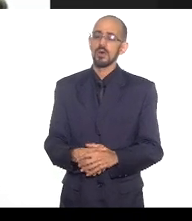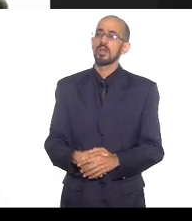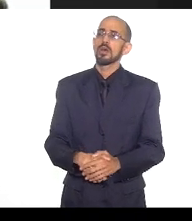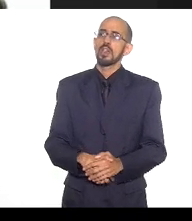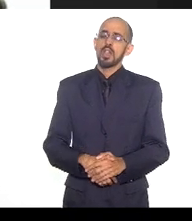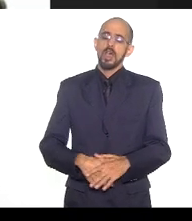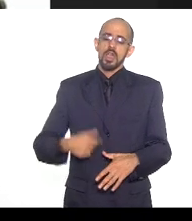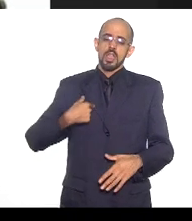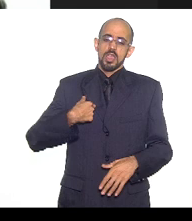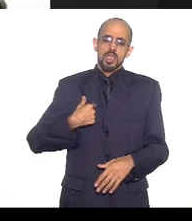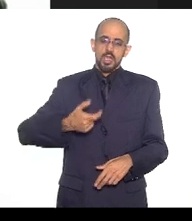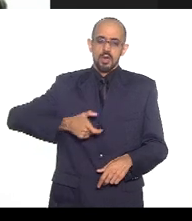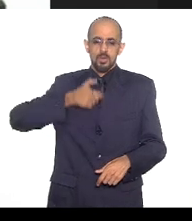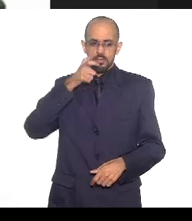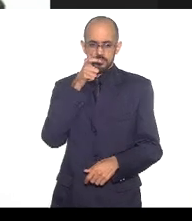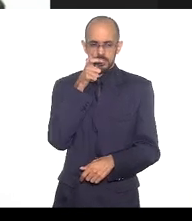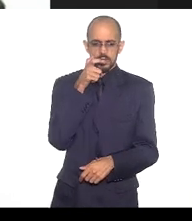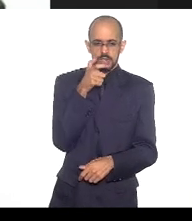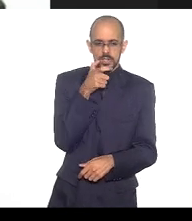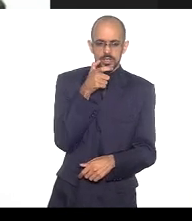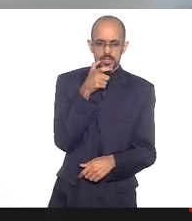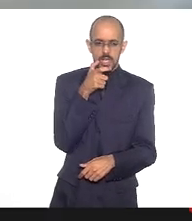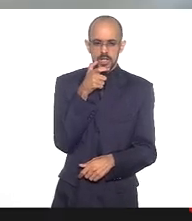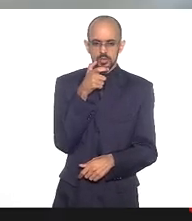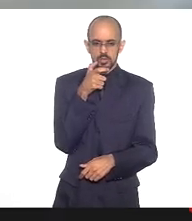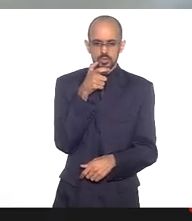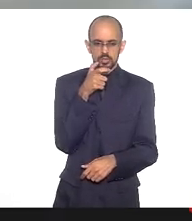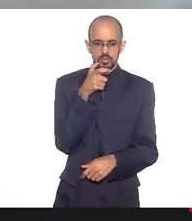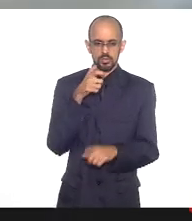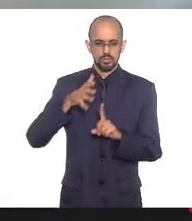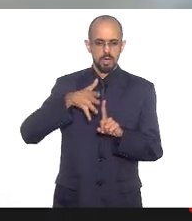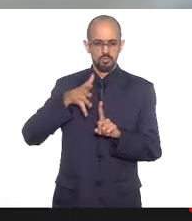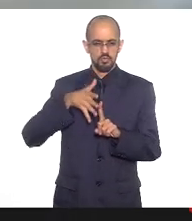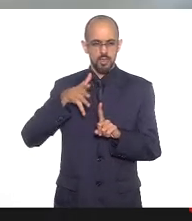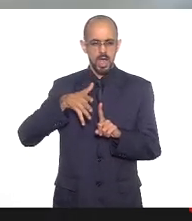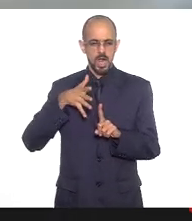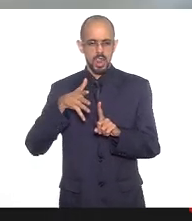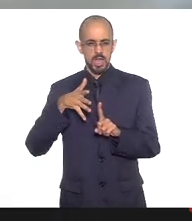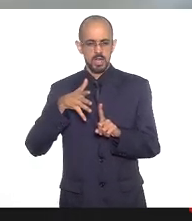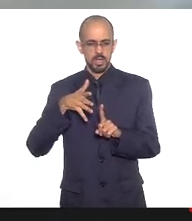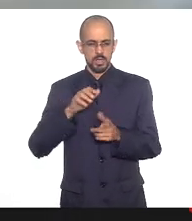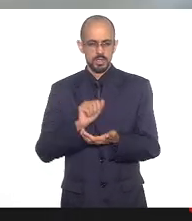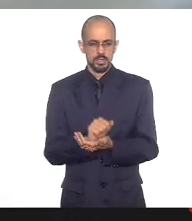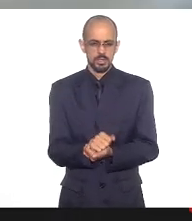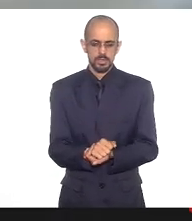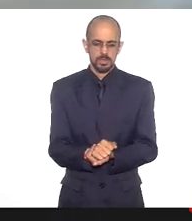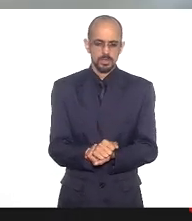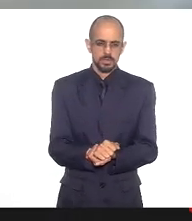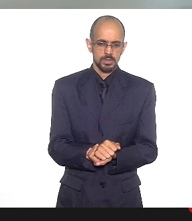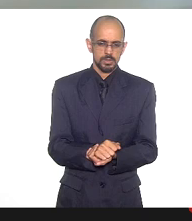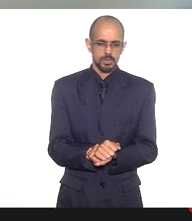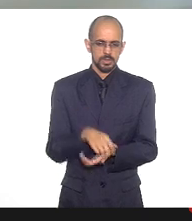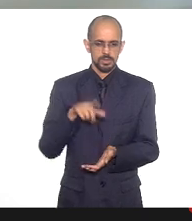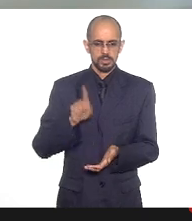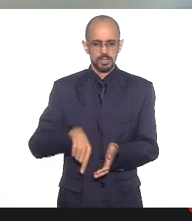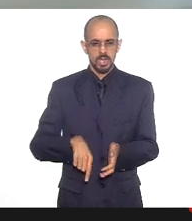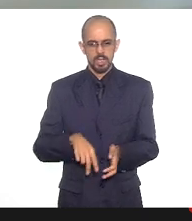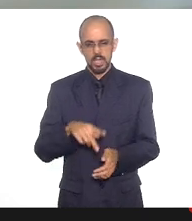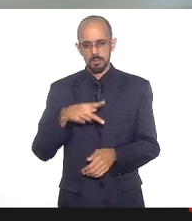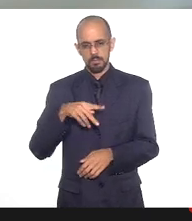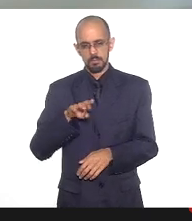Eu fiquei muito interessado numa afirmação aqui que já foi da